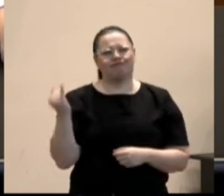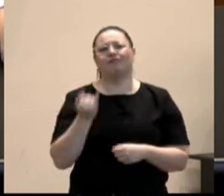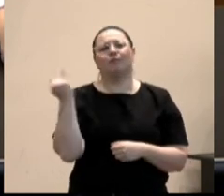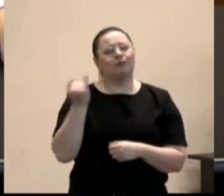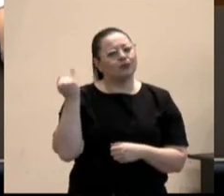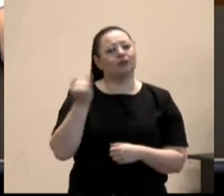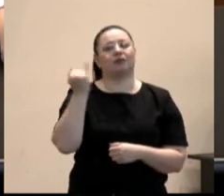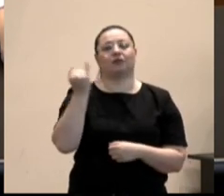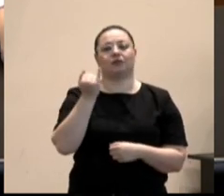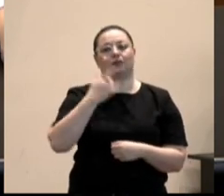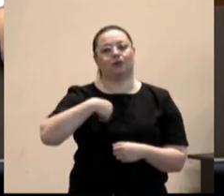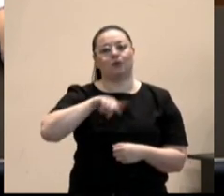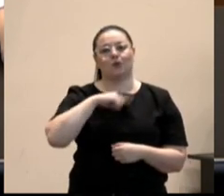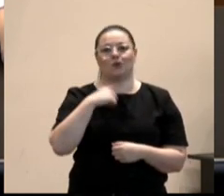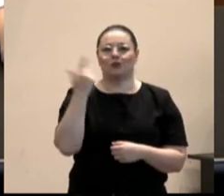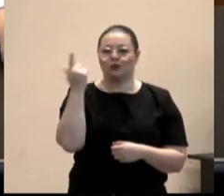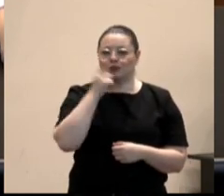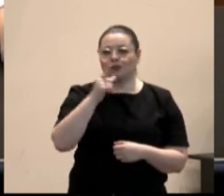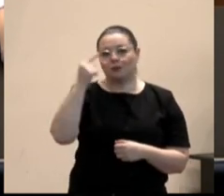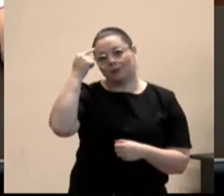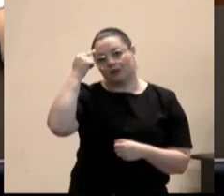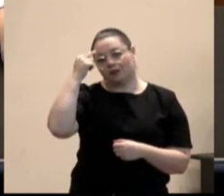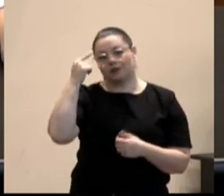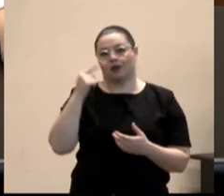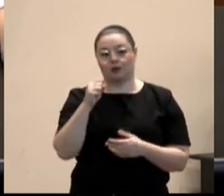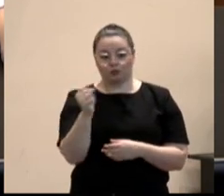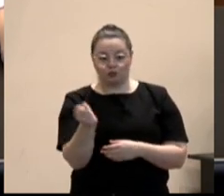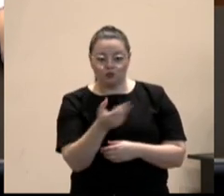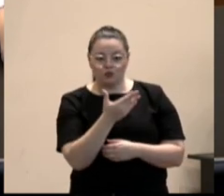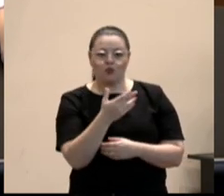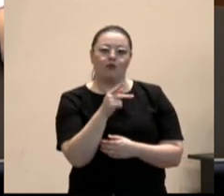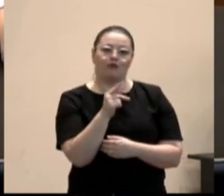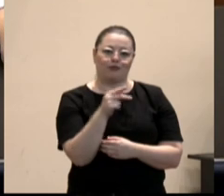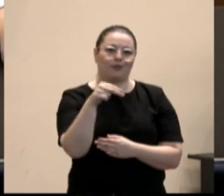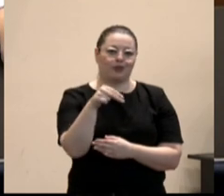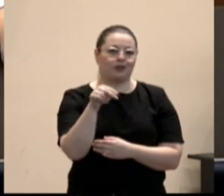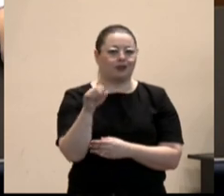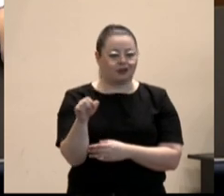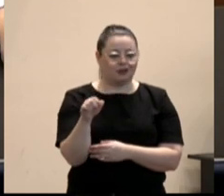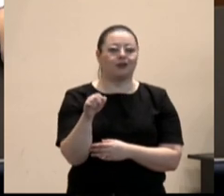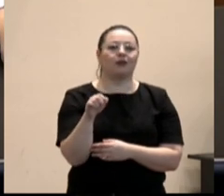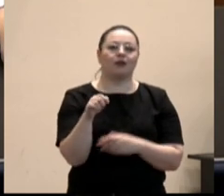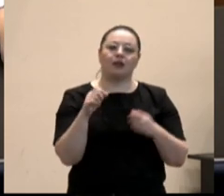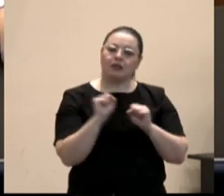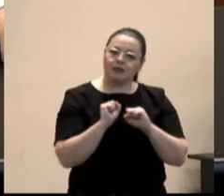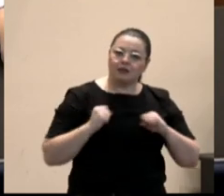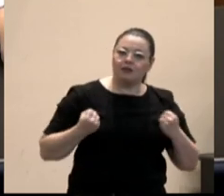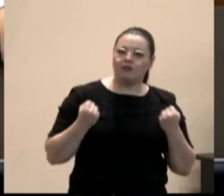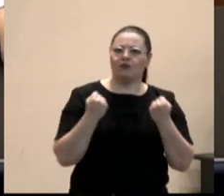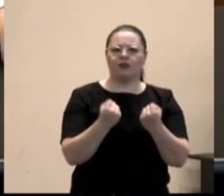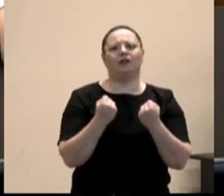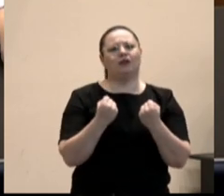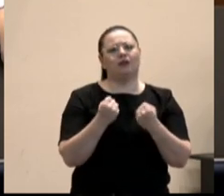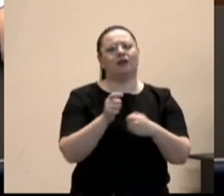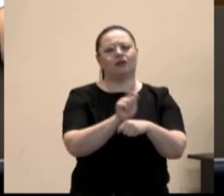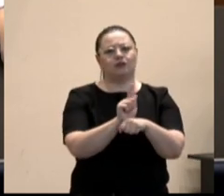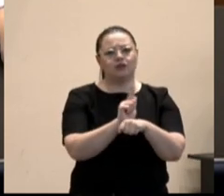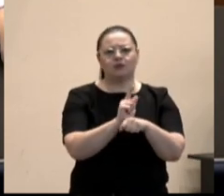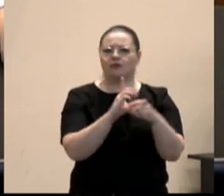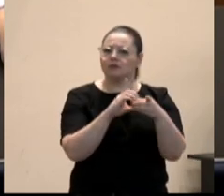que possamos pensar no novo Plano Nacional, defender a gestão democrática